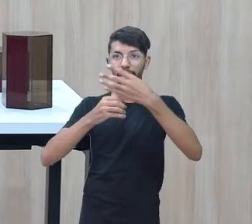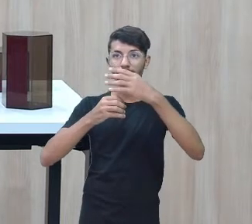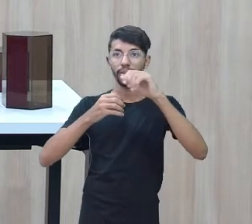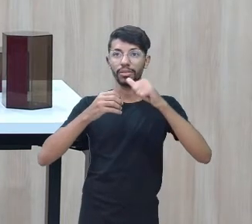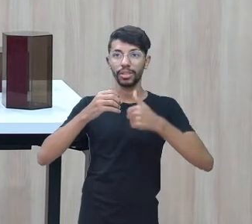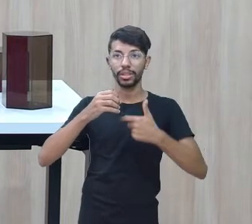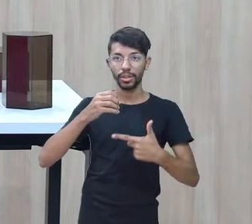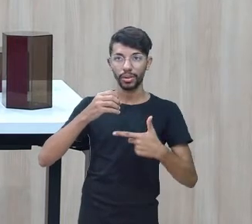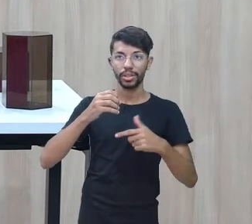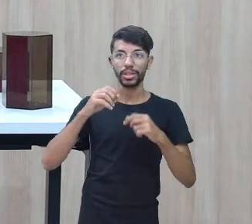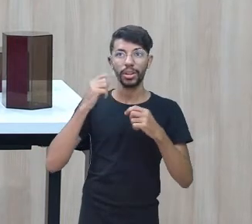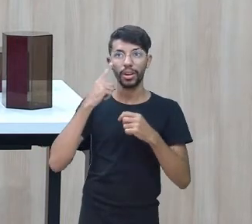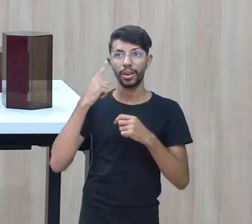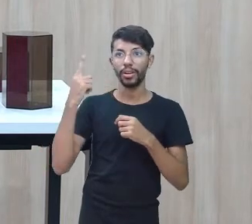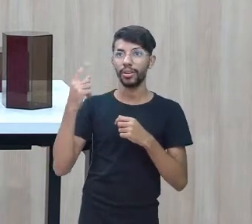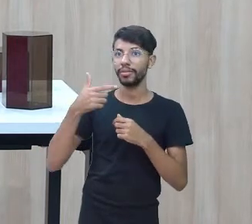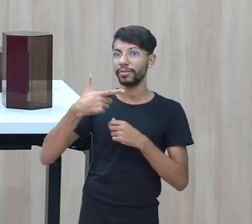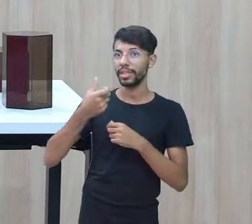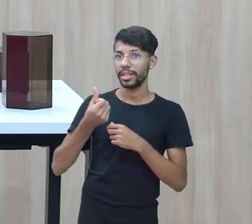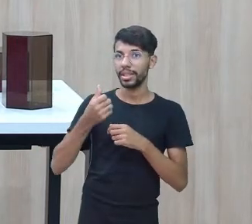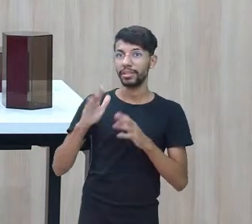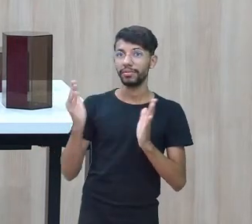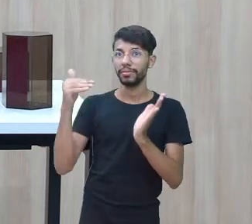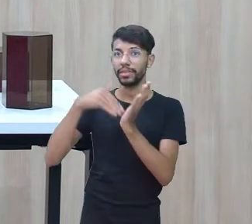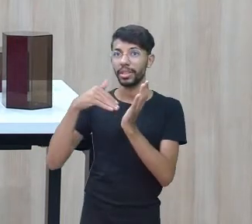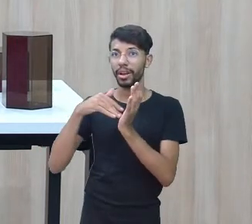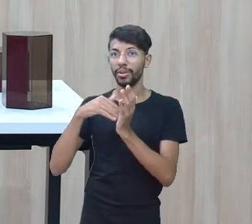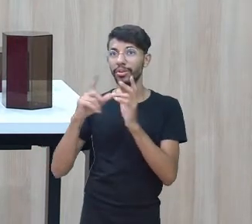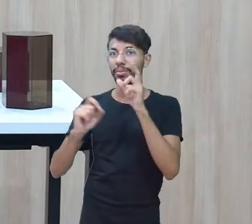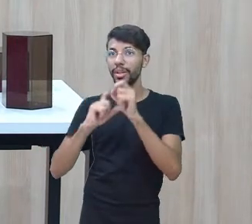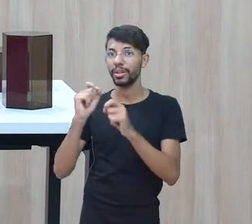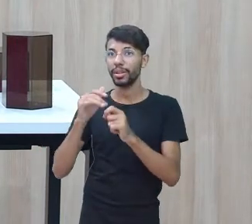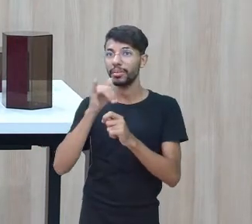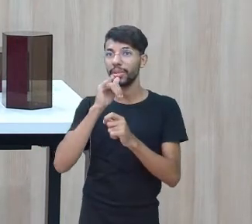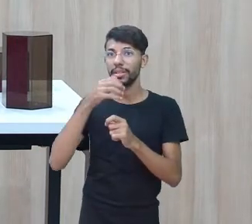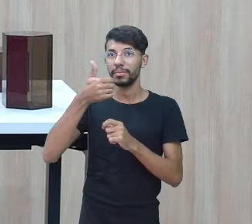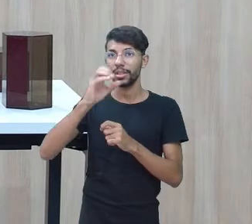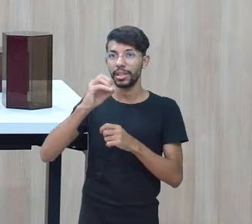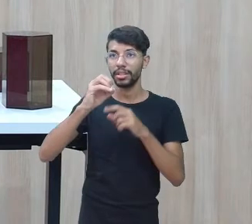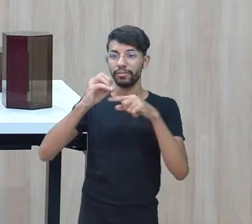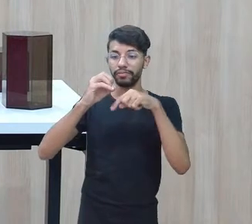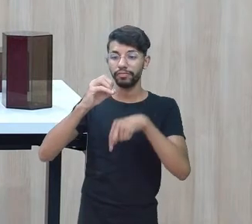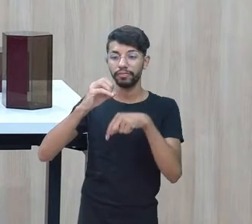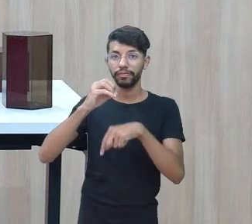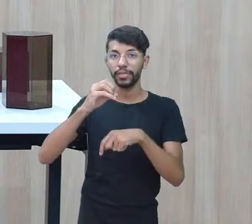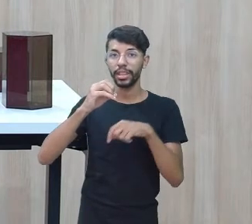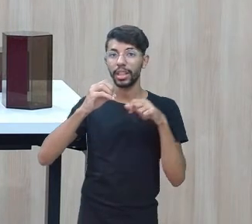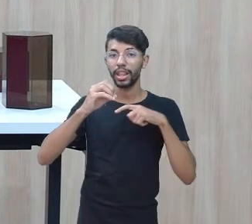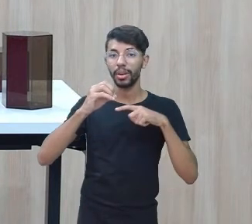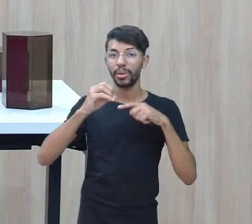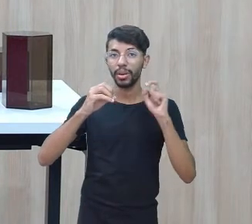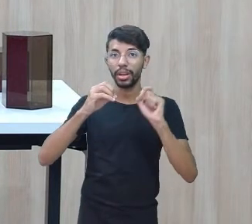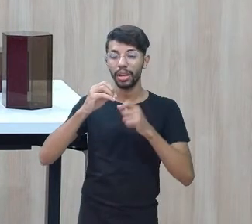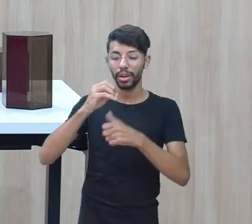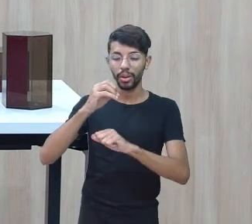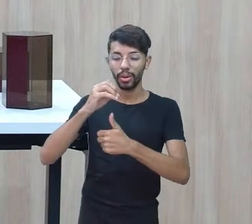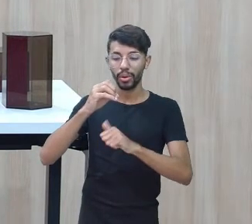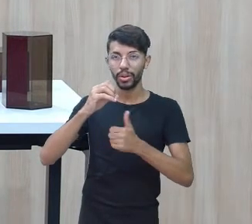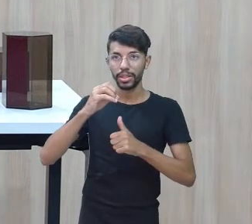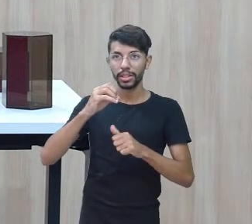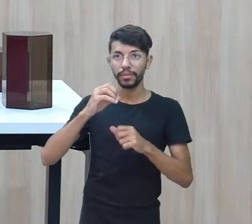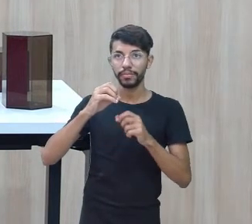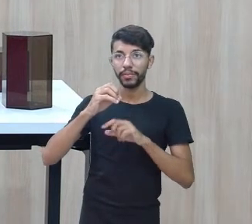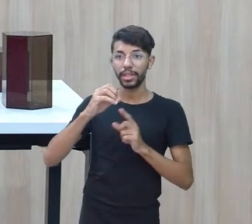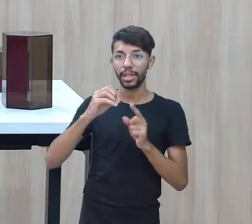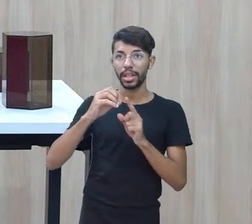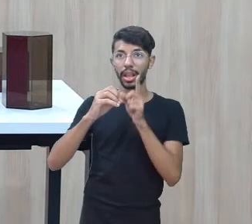vai dar 26. Opa! E a última parte vai ser embaixo do 10, eu tenho 11, ó. E do lado do 0,